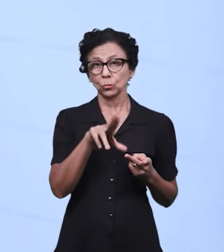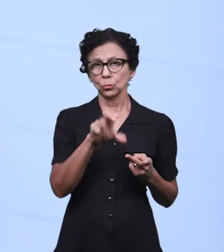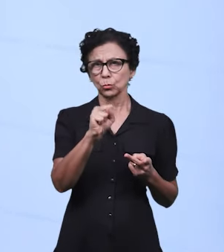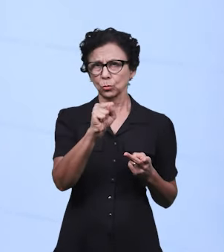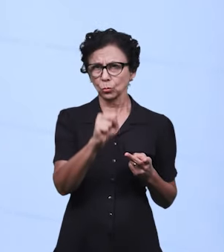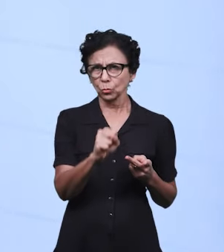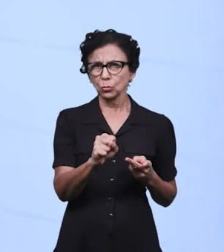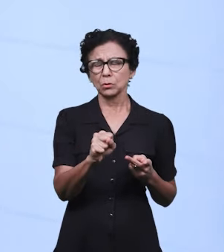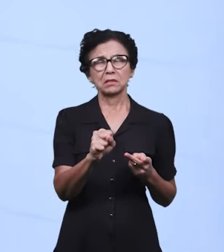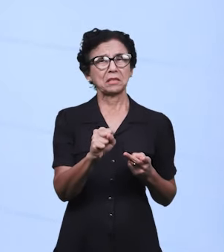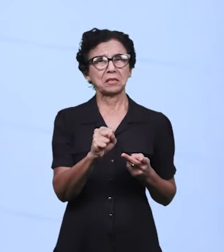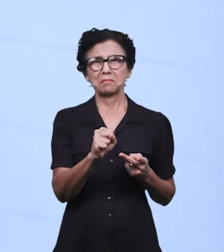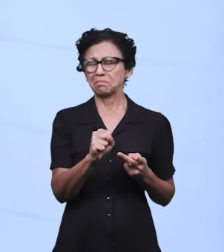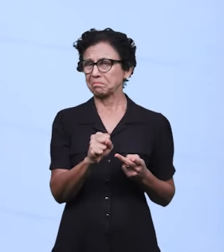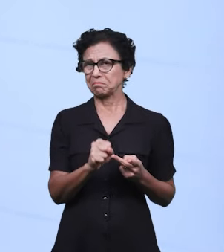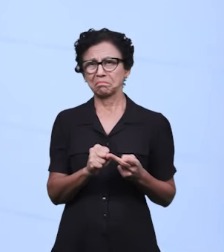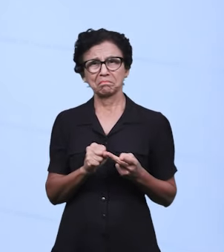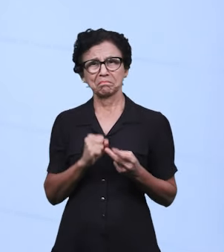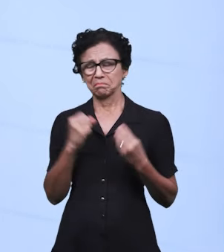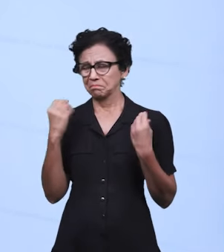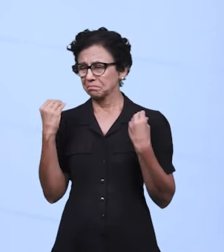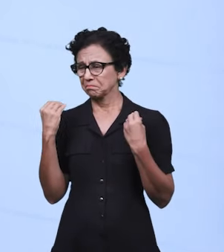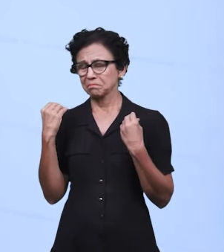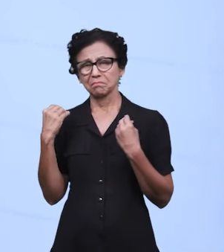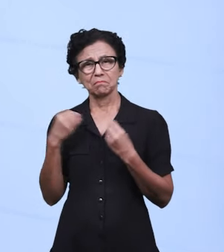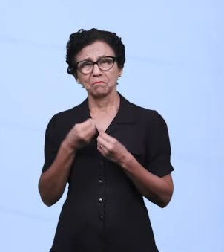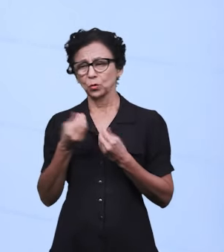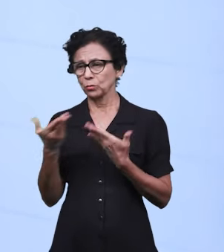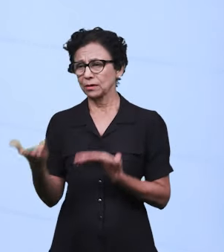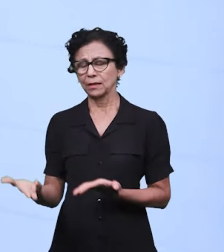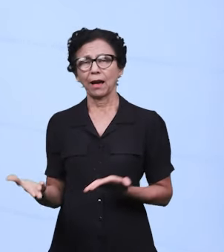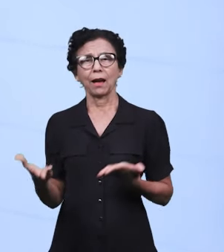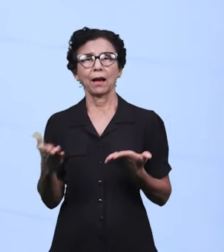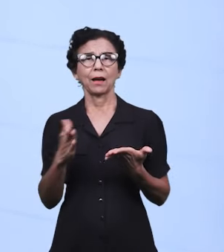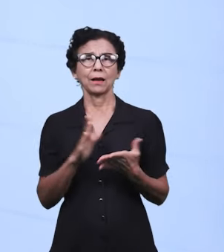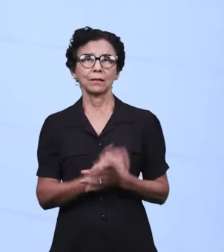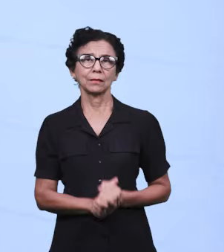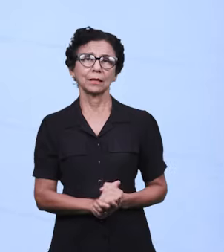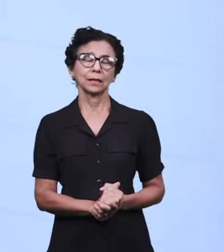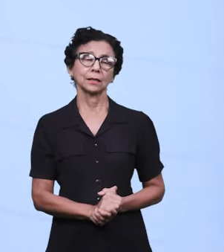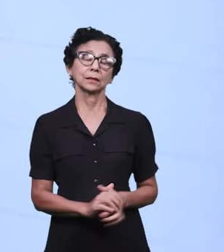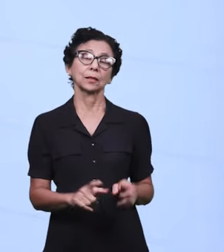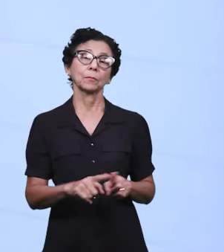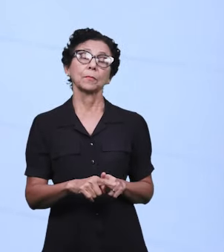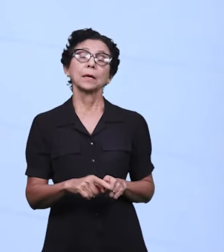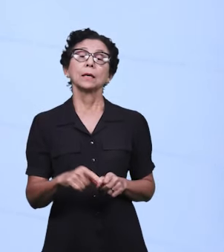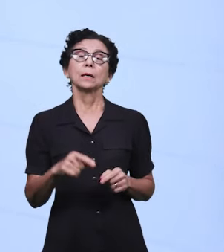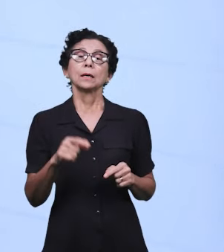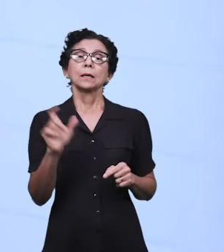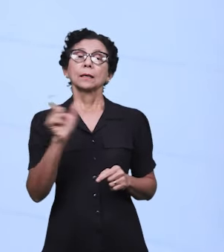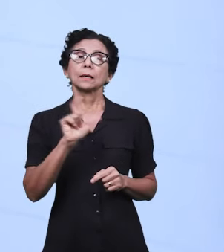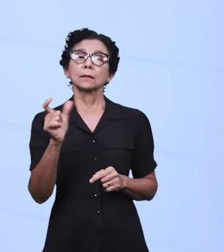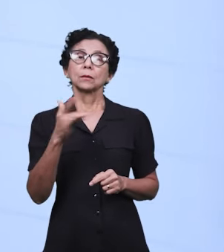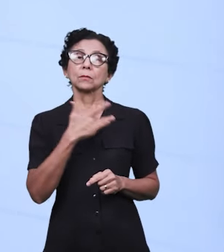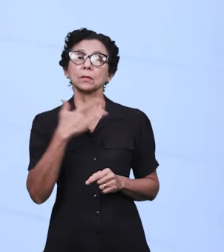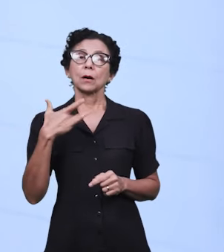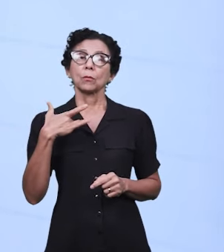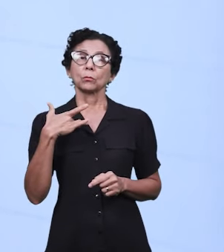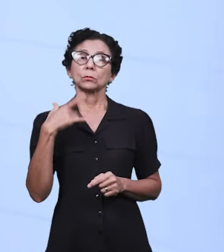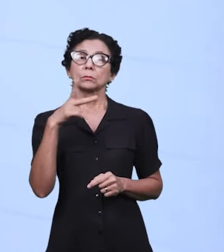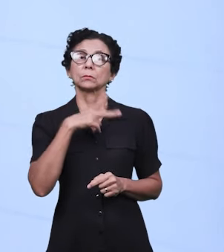de alta complexidade, também, né? Pode buscar também contra o plano de saúde. E às vezes, nós